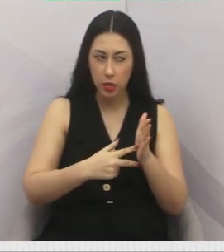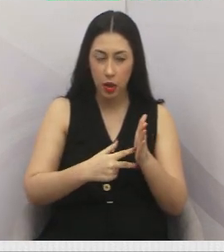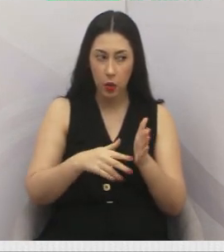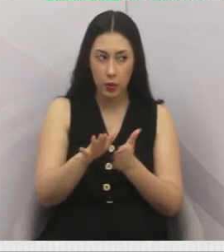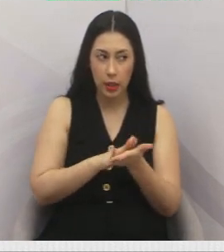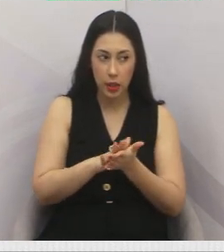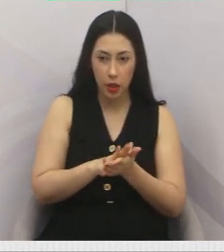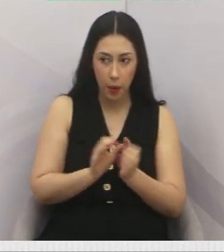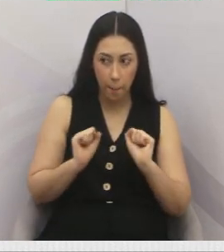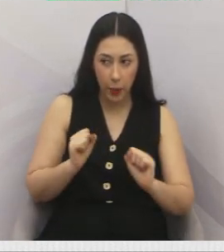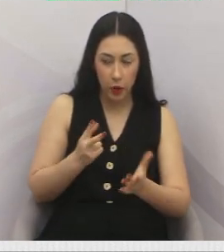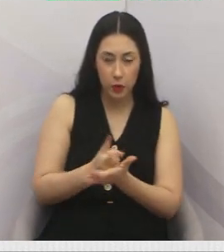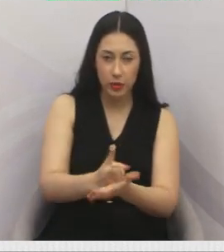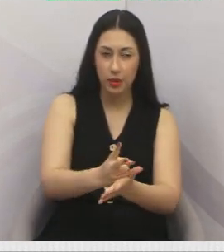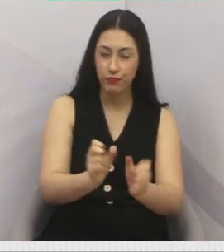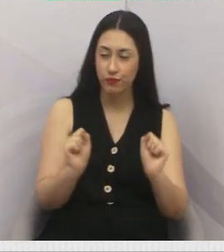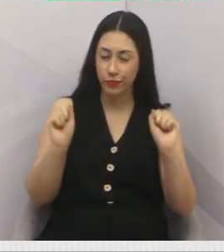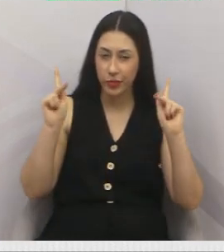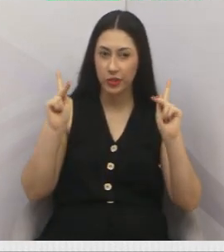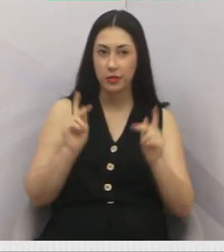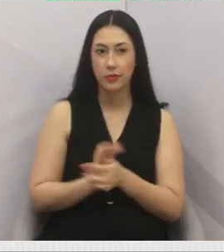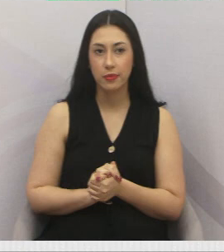seguir? Podemos. Então vamos.